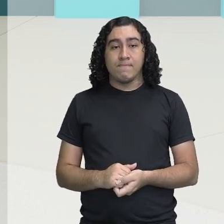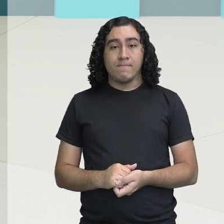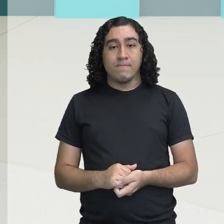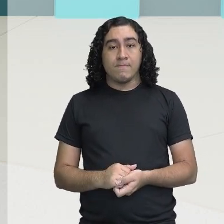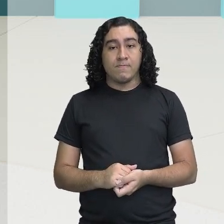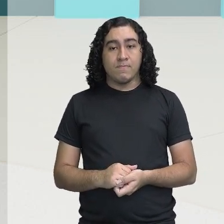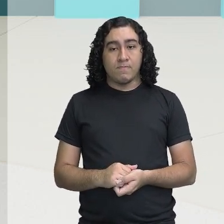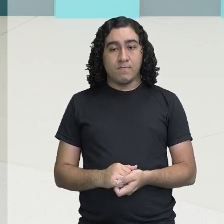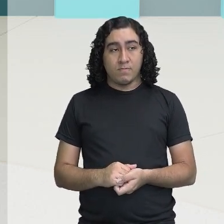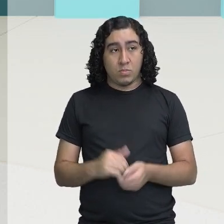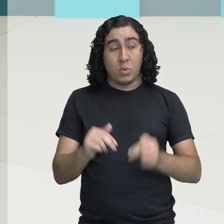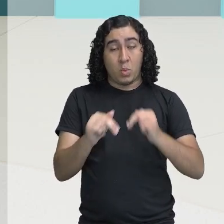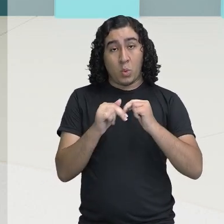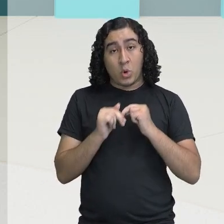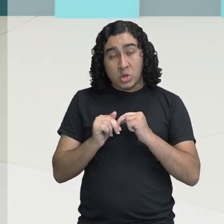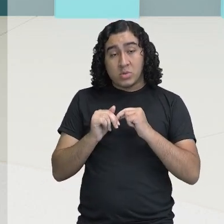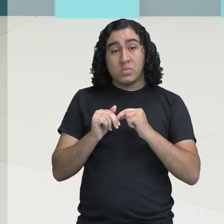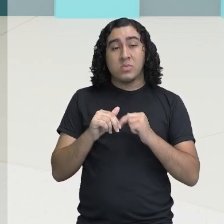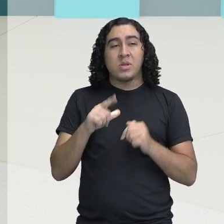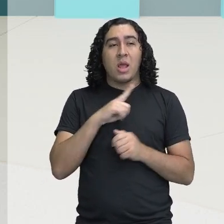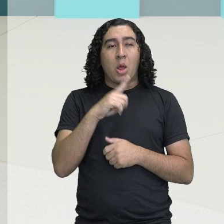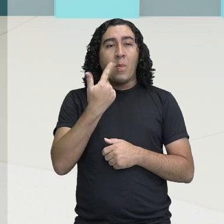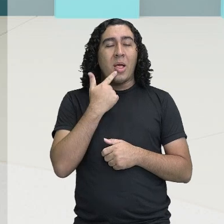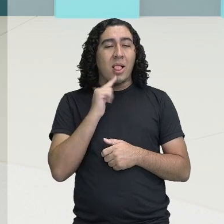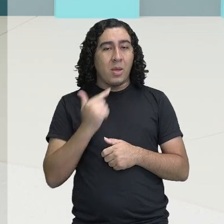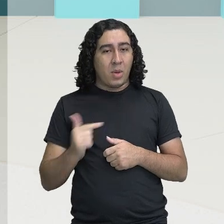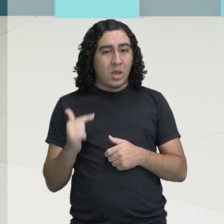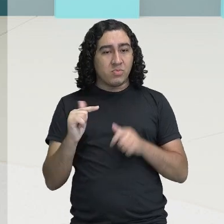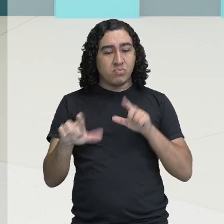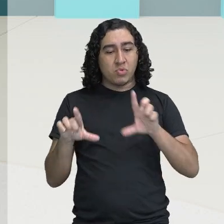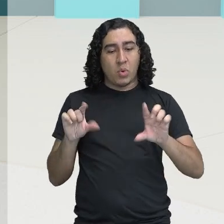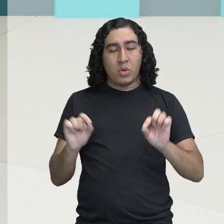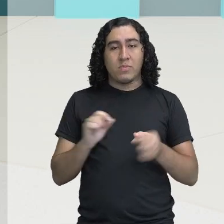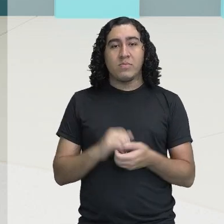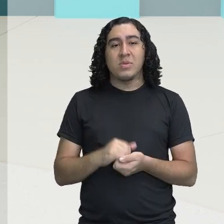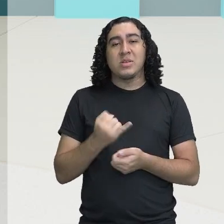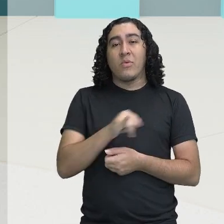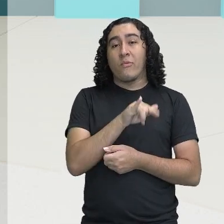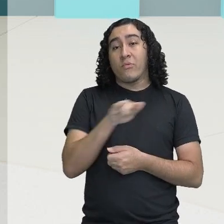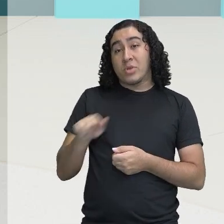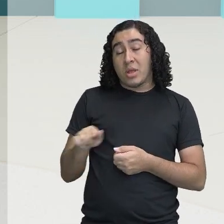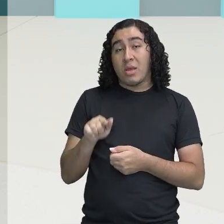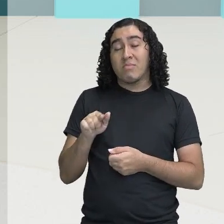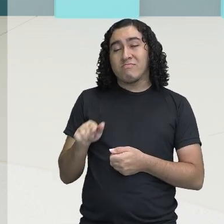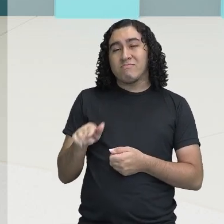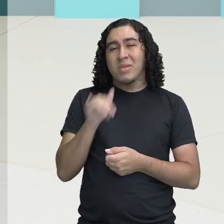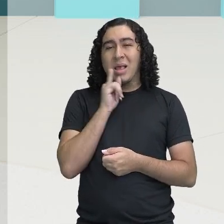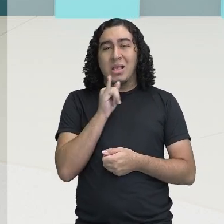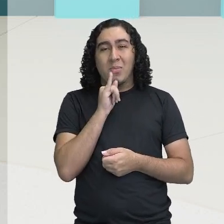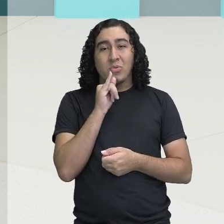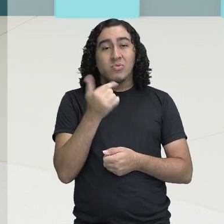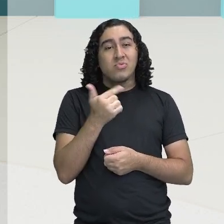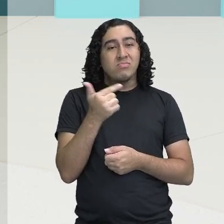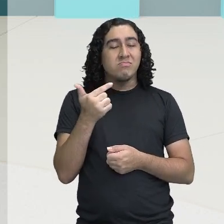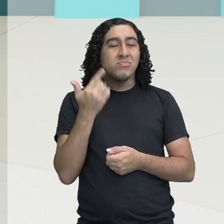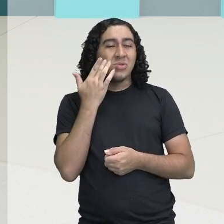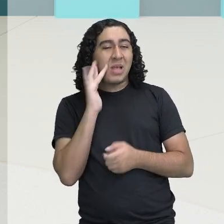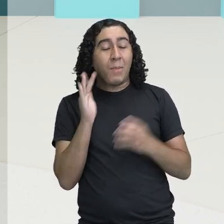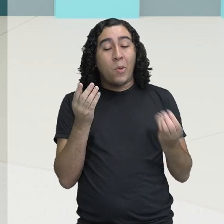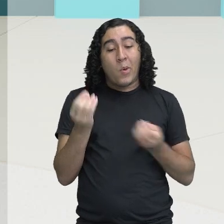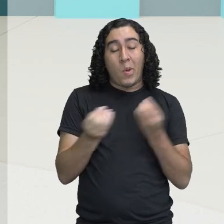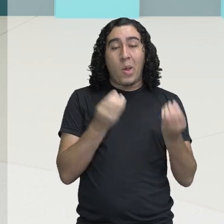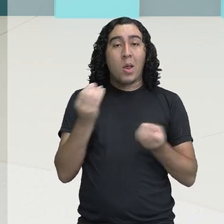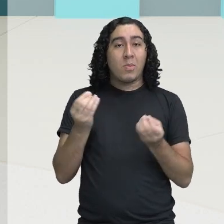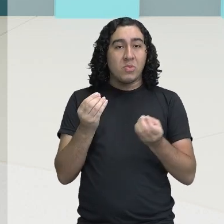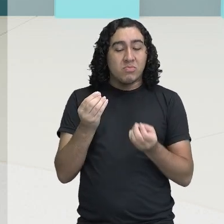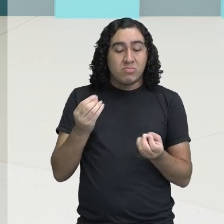ele escolhe uma linguagem. Se você muitas das vezes não é muito bom com as palavras, deve